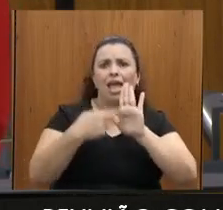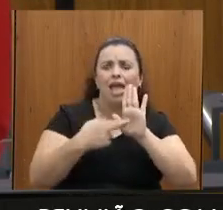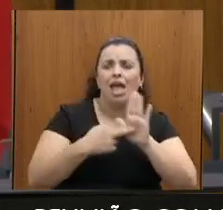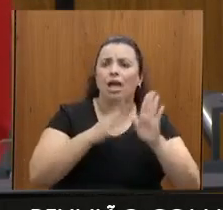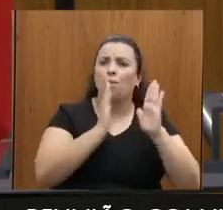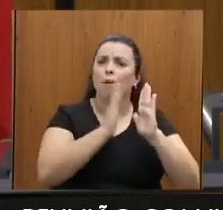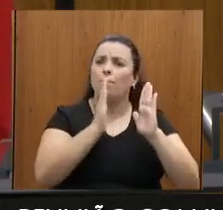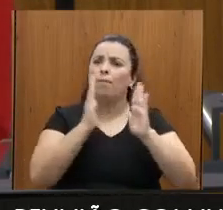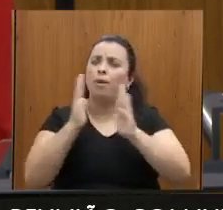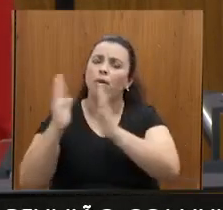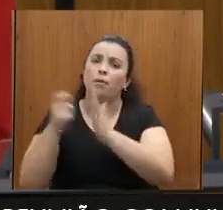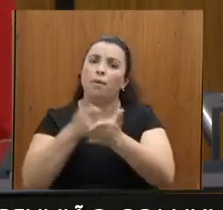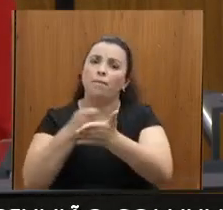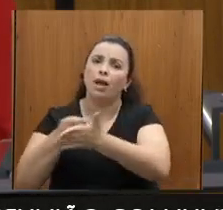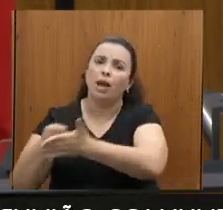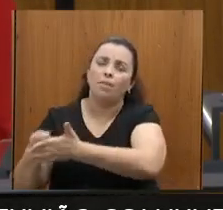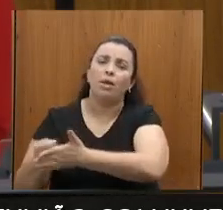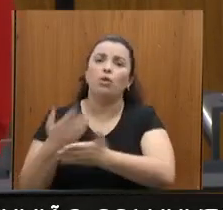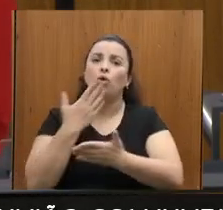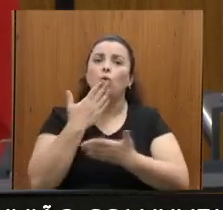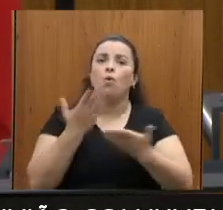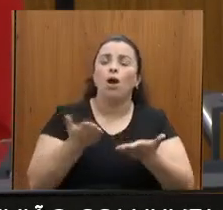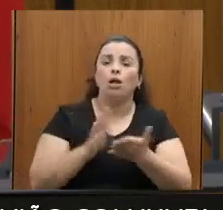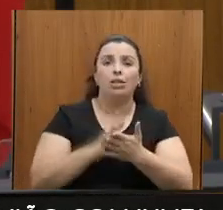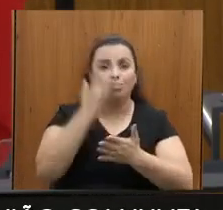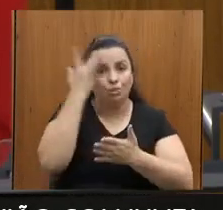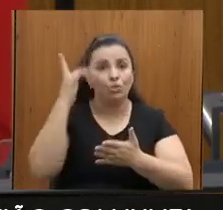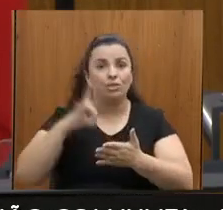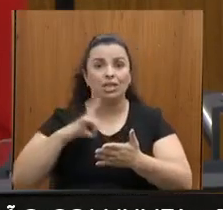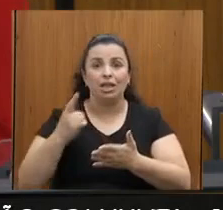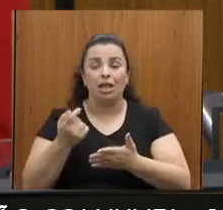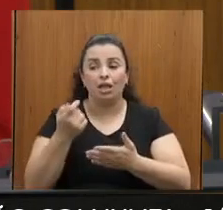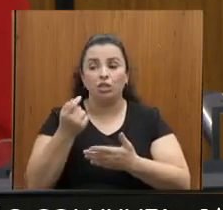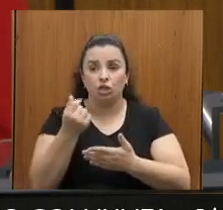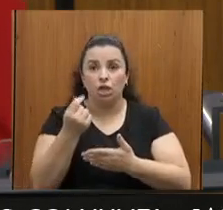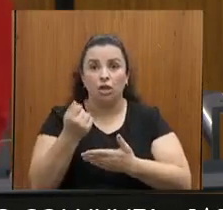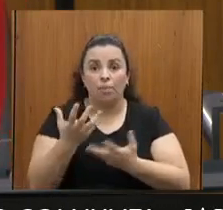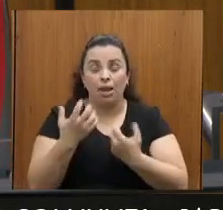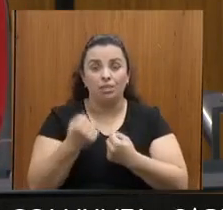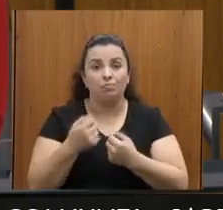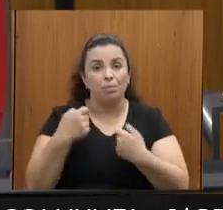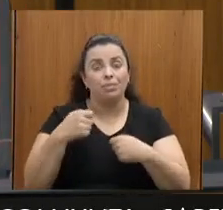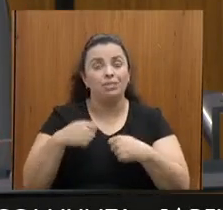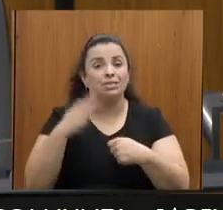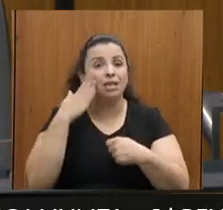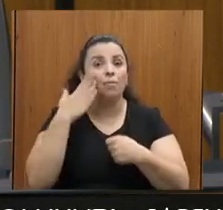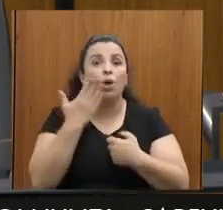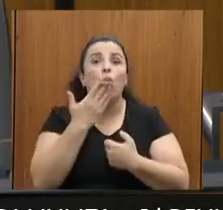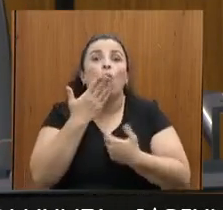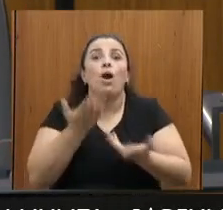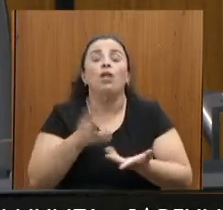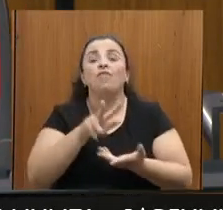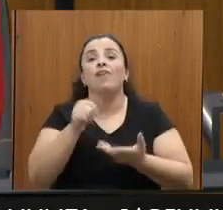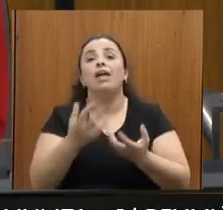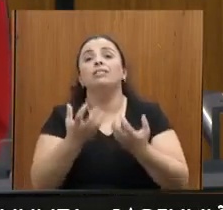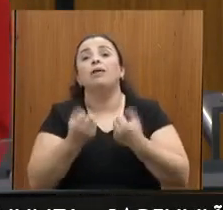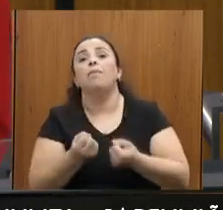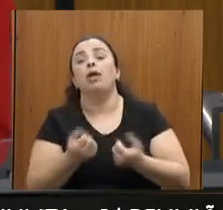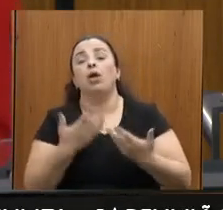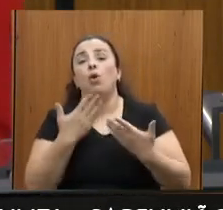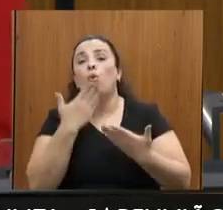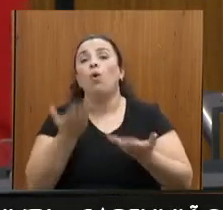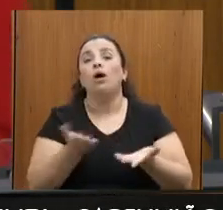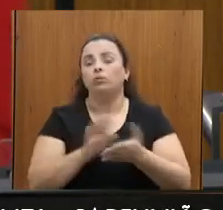As pessoas que têm dinheiro para receber do Estado têm o direito de saber quando poderão, receberão os